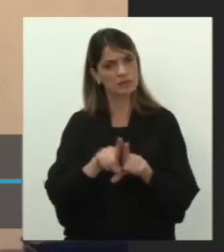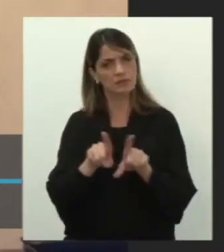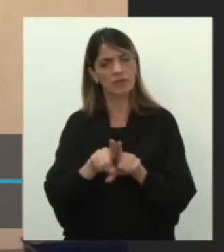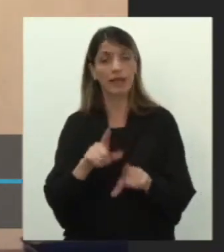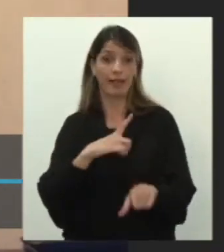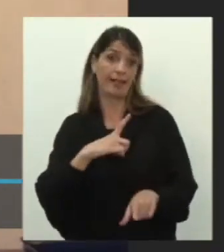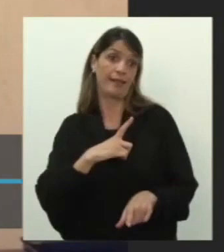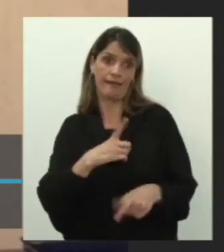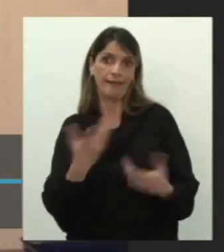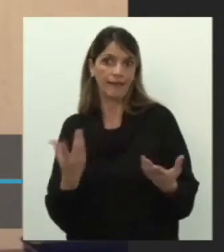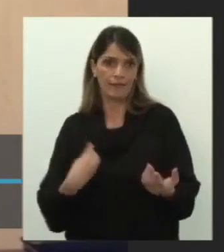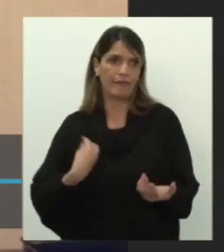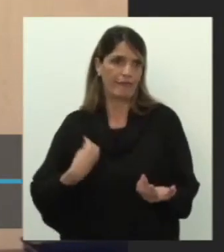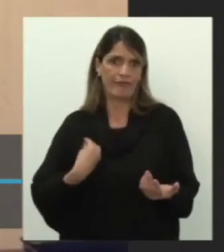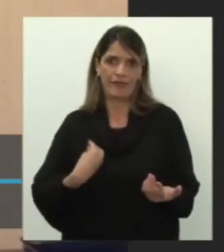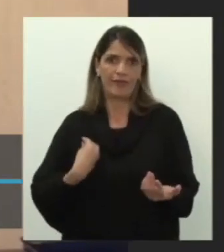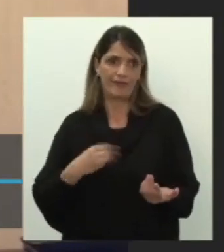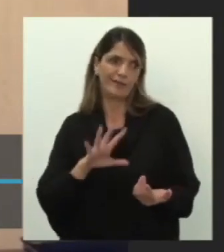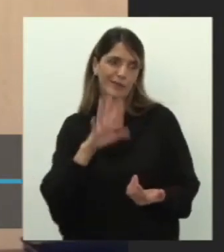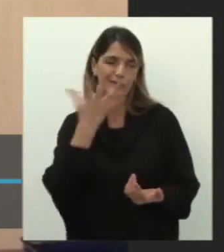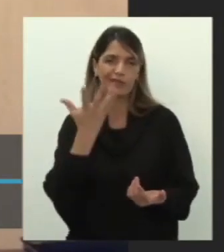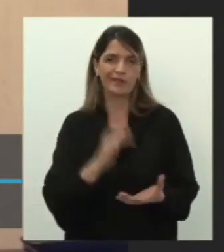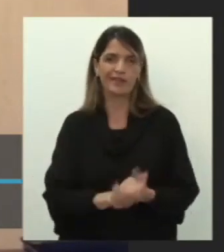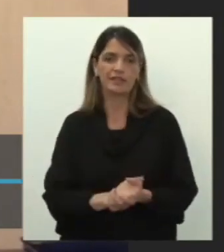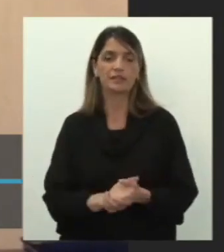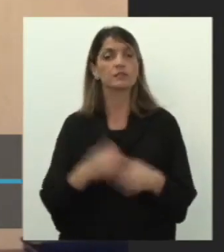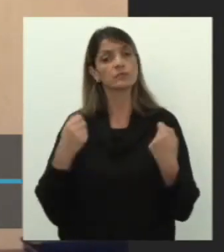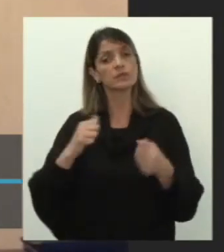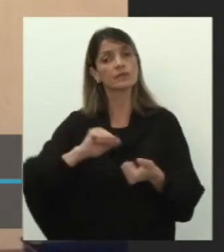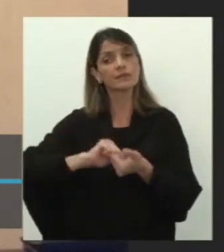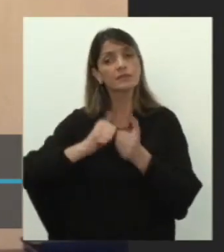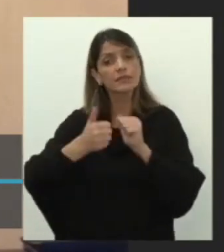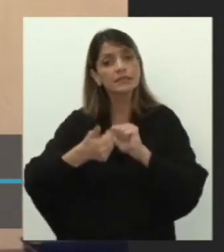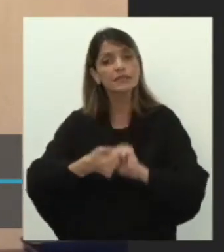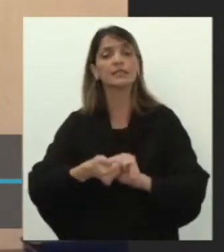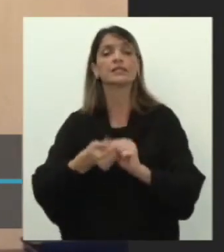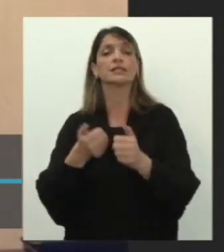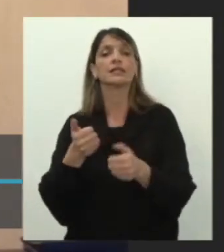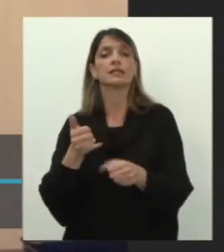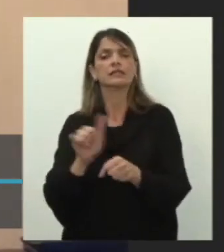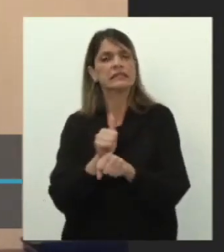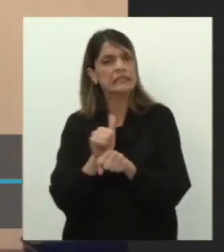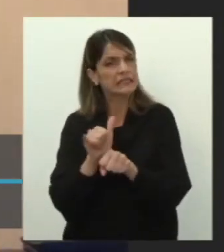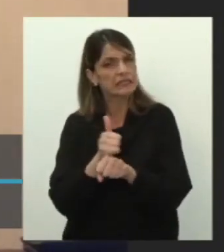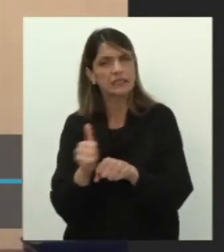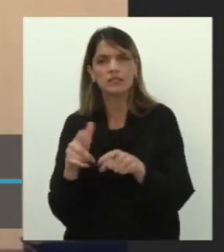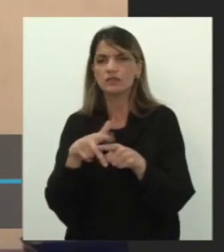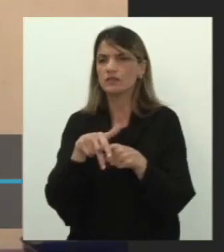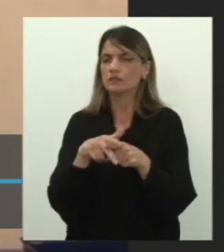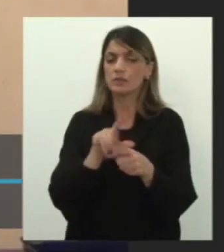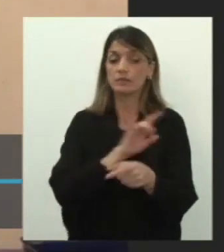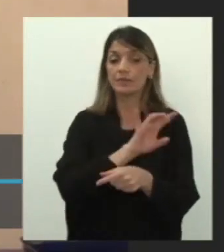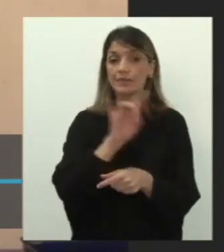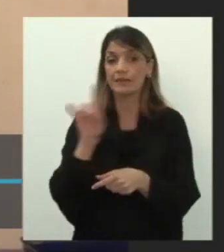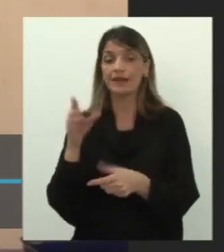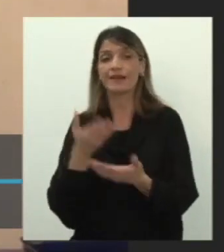situação, então tem essa necessidade de adaptar, né, essas ferramentas para cada aula, né.